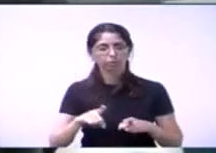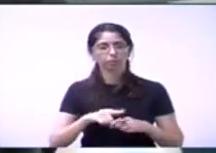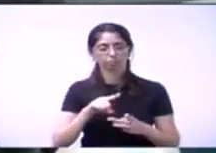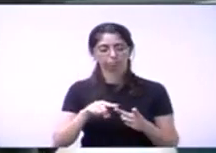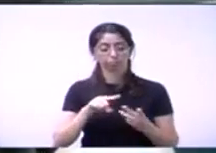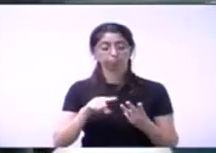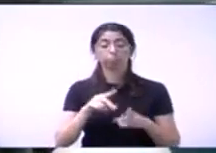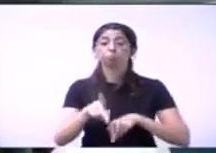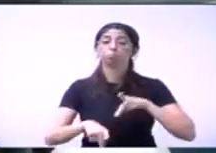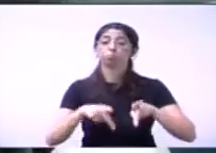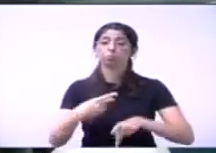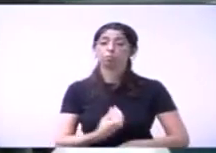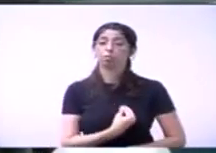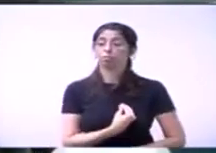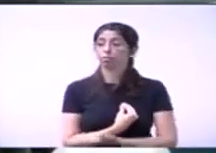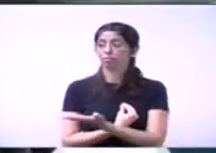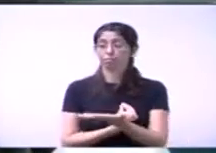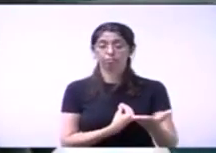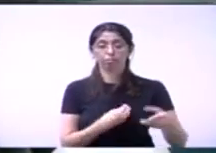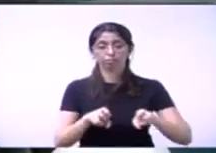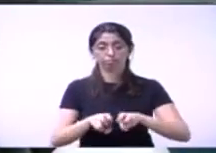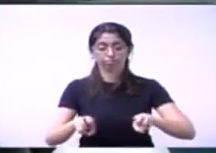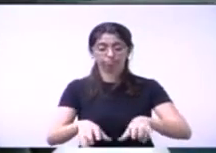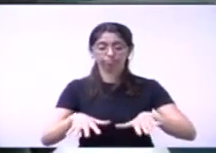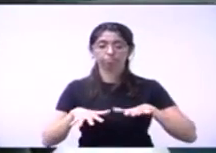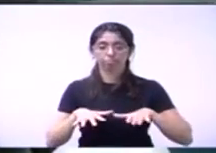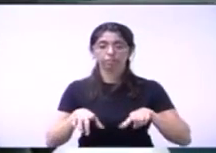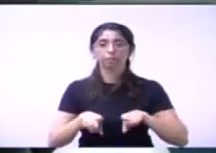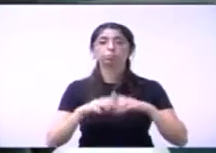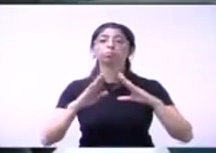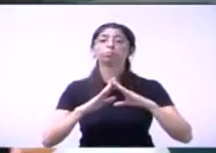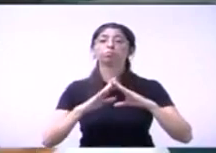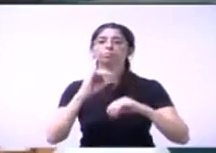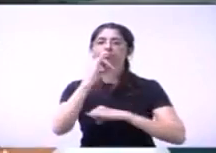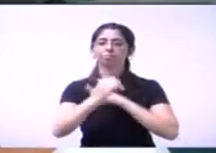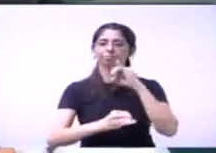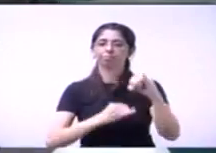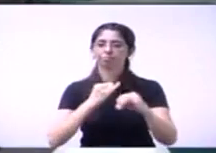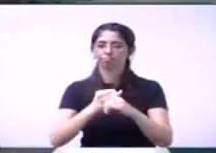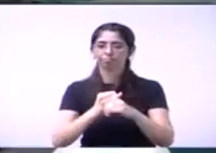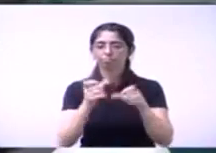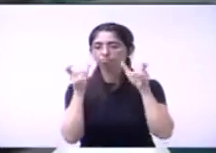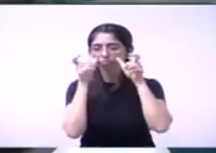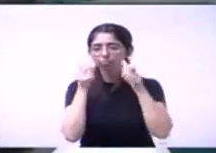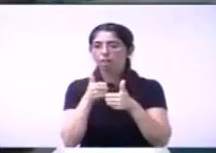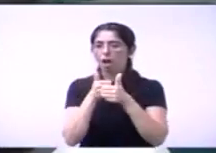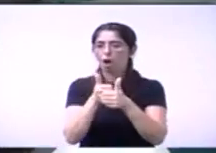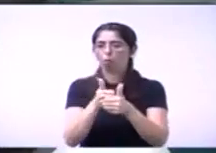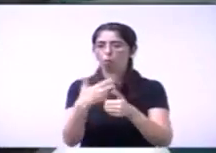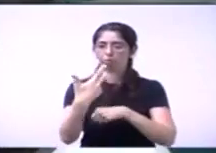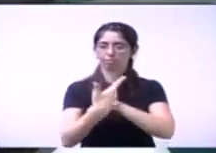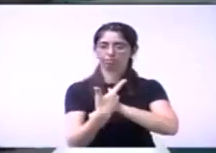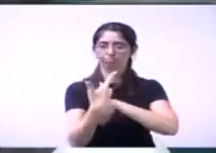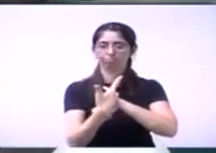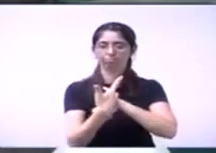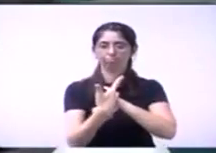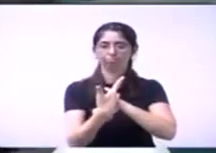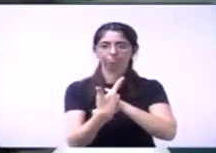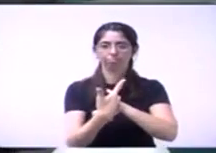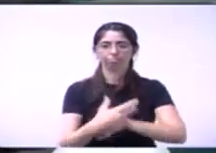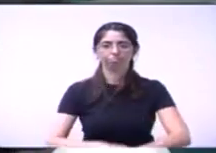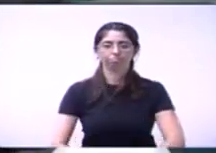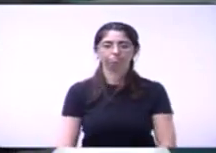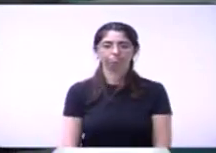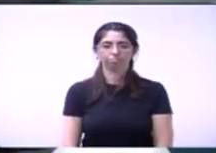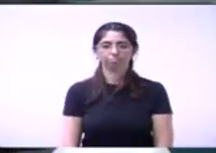e aos que nos assistem pela internet e nos acompanham pela internet. Em primeiro lugar, quero agradecer